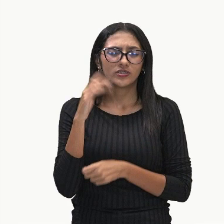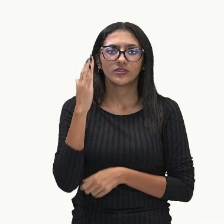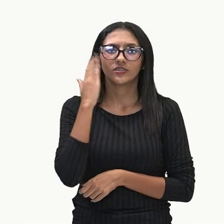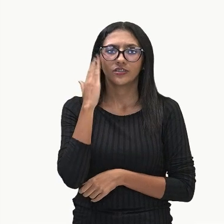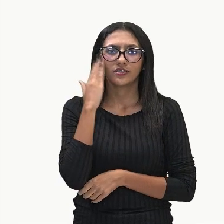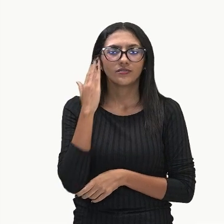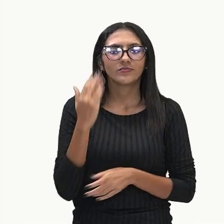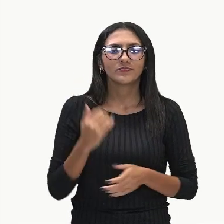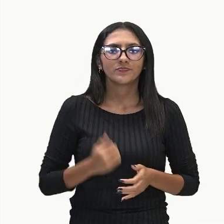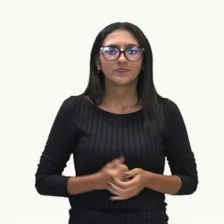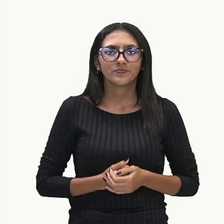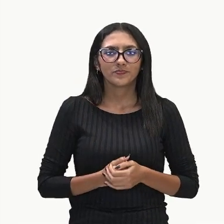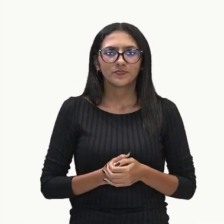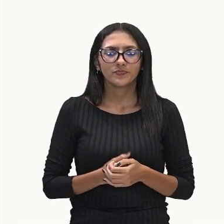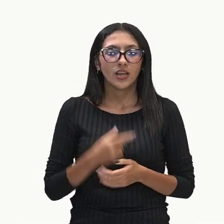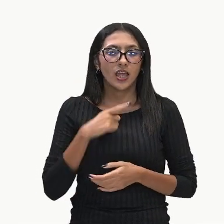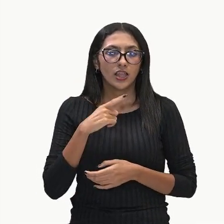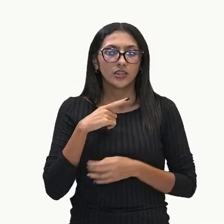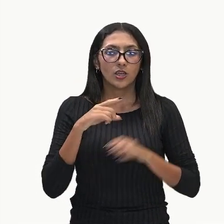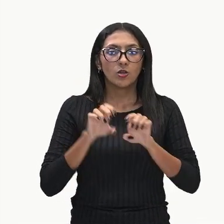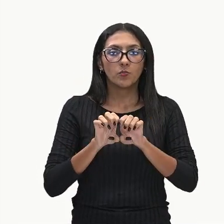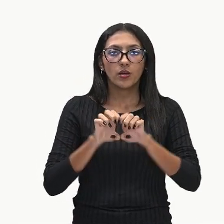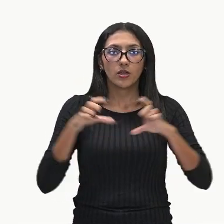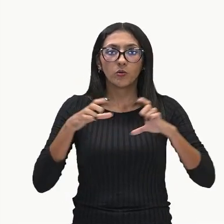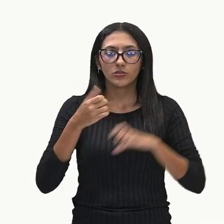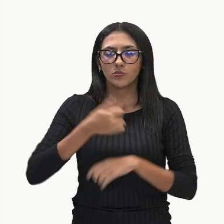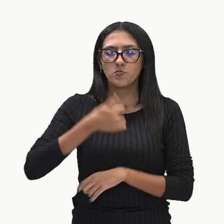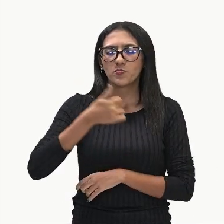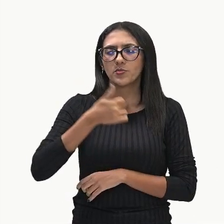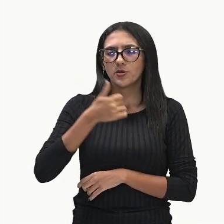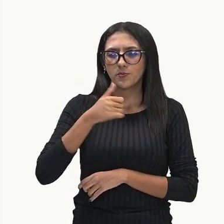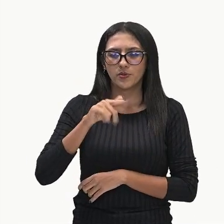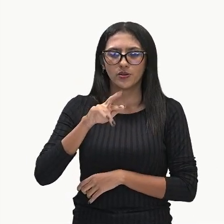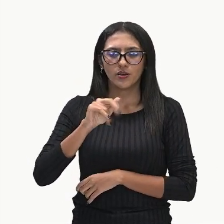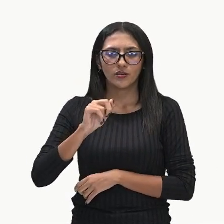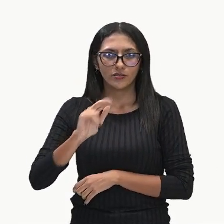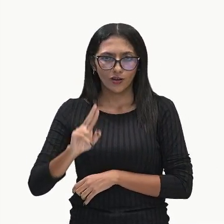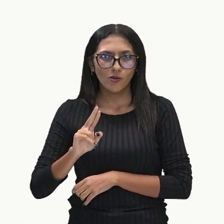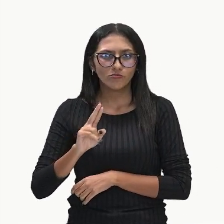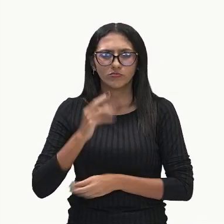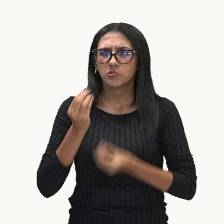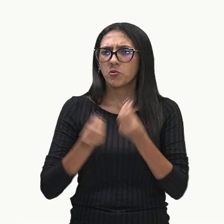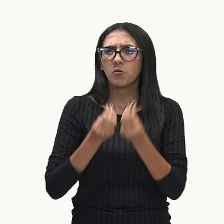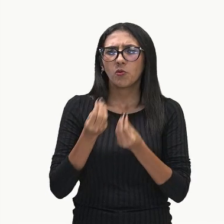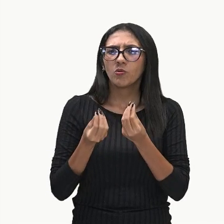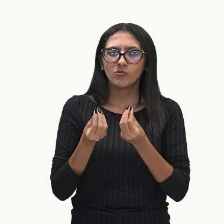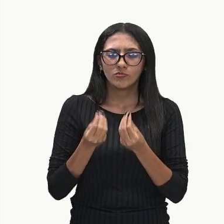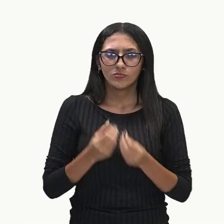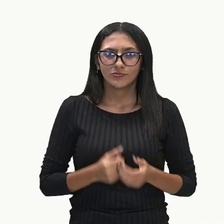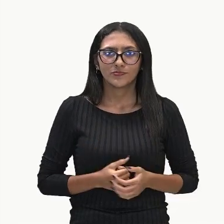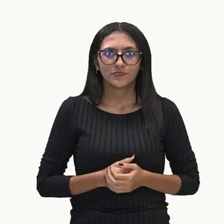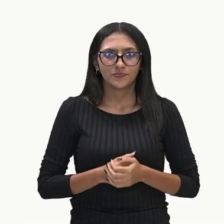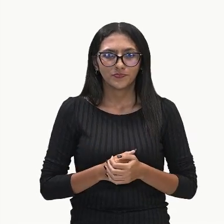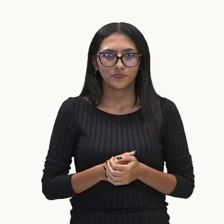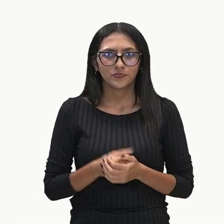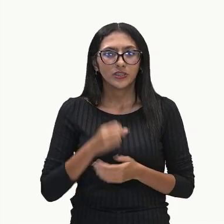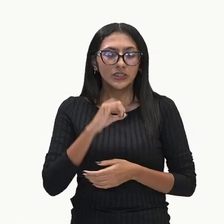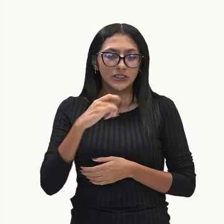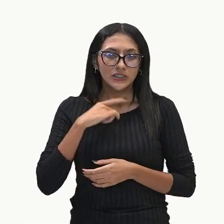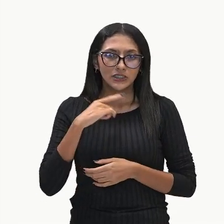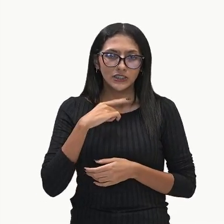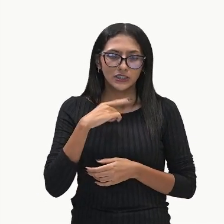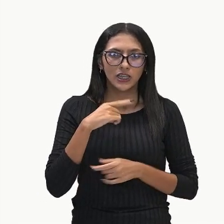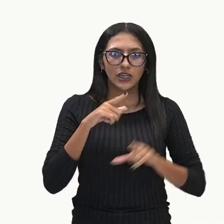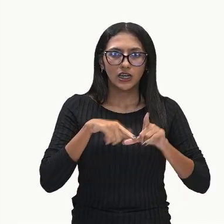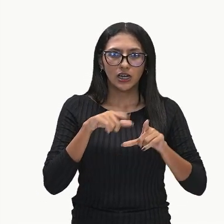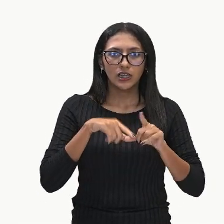temos aqui uma equação que a gente vai dizer que é do primeiro grau. Como resolver? Quem tem variável